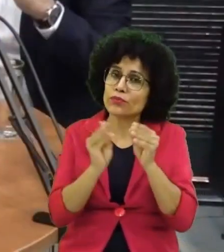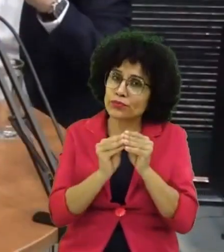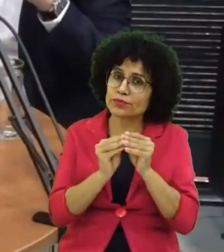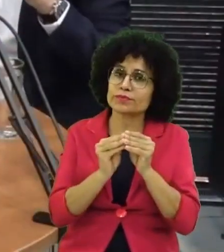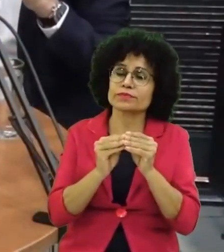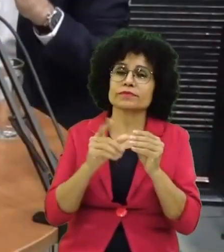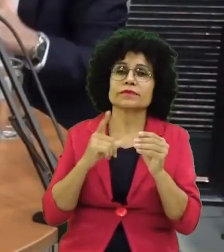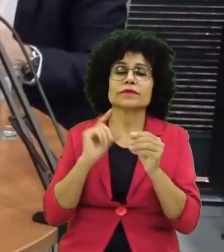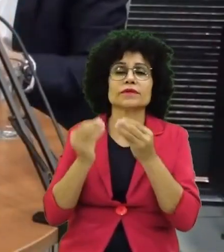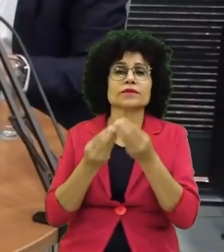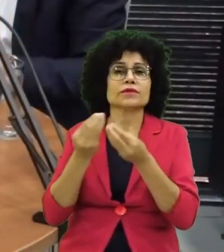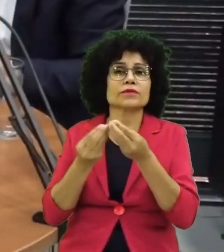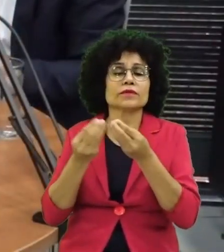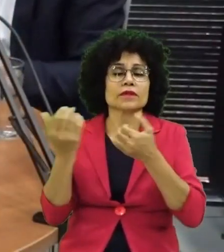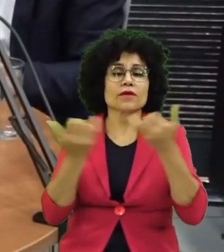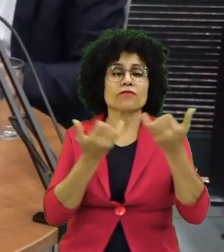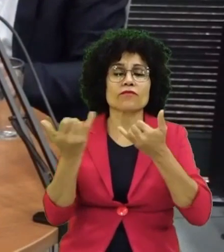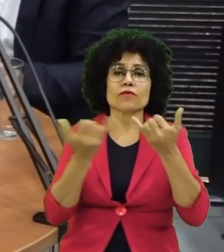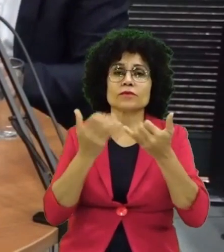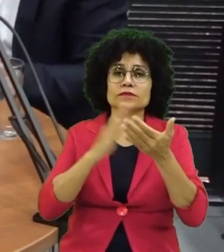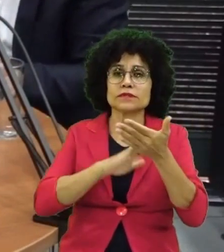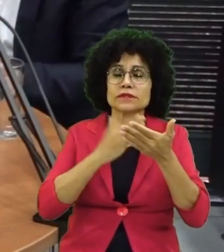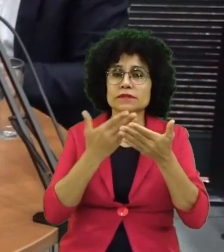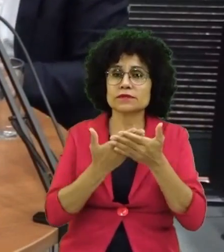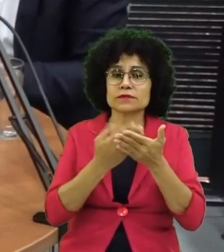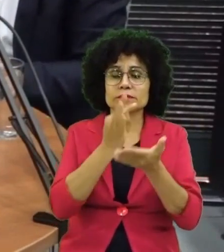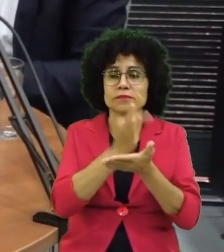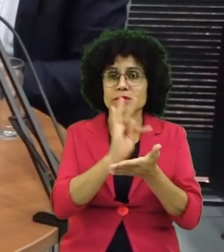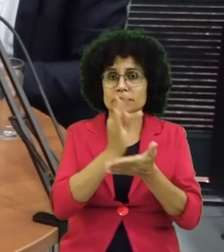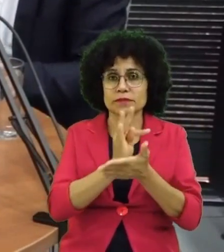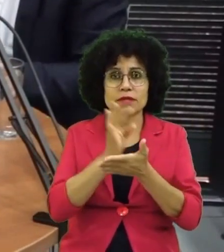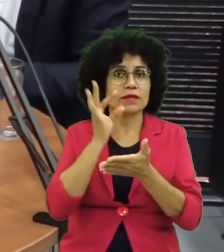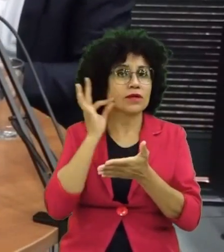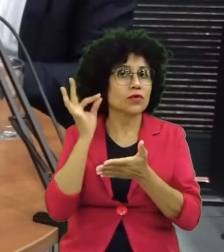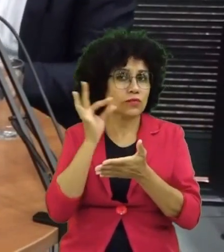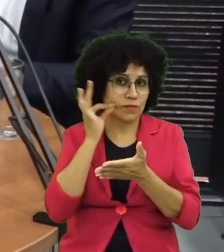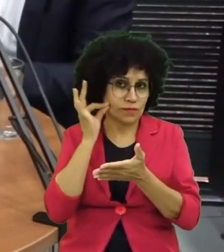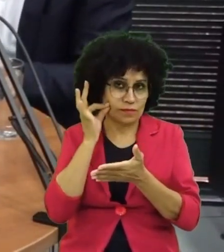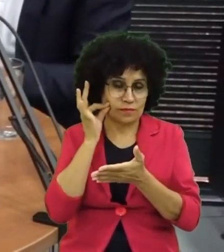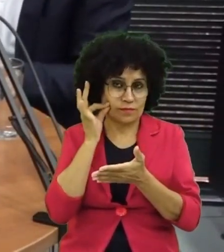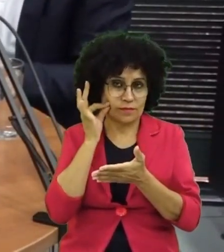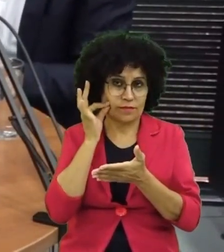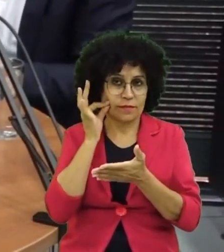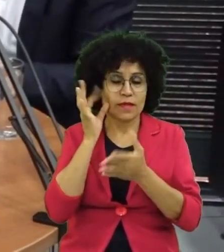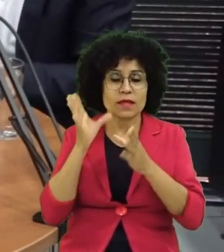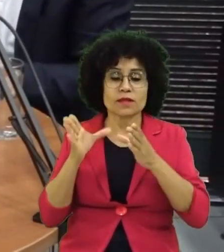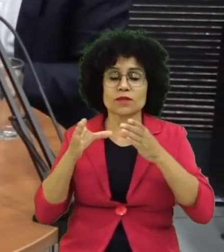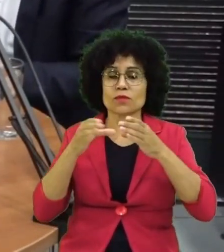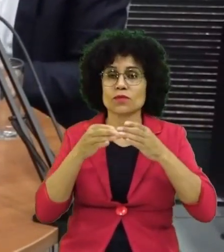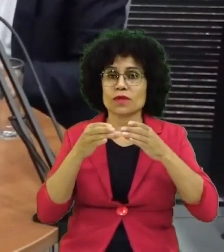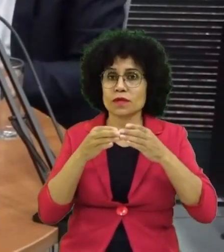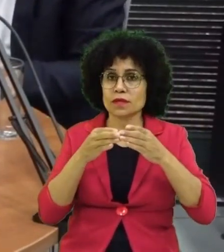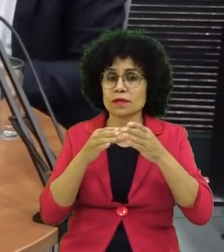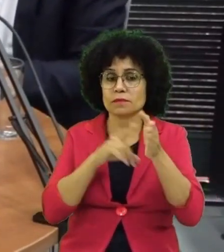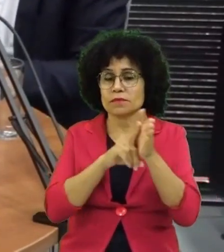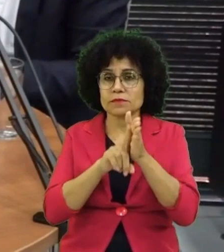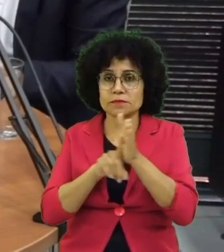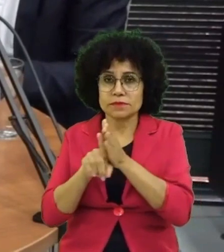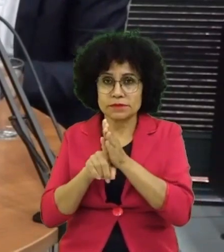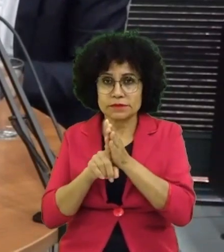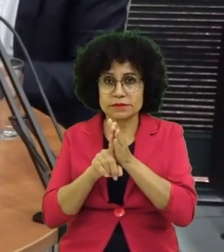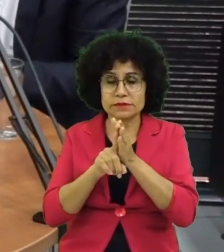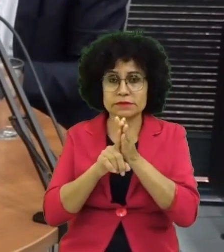caminhos, vão ser informações interpretadas pelos técnicos da Universidade Federal, né? Pela equipe de extensão e pesquisa da